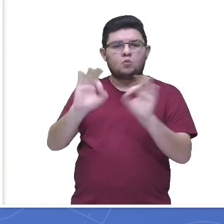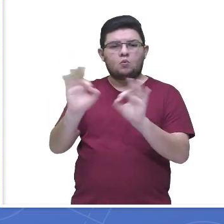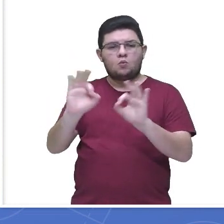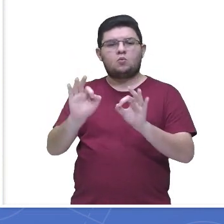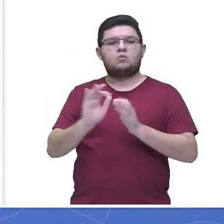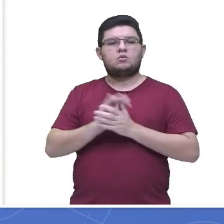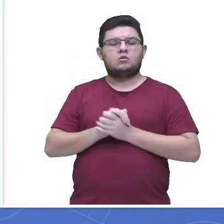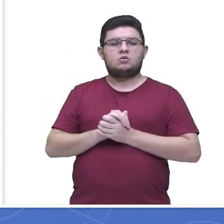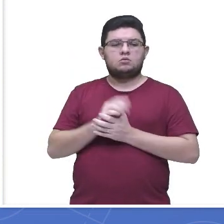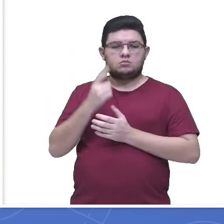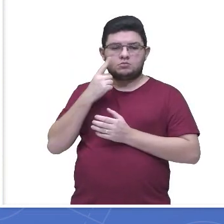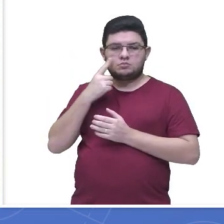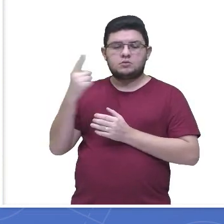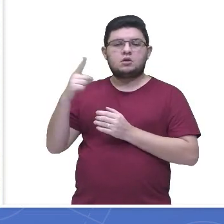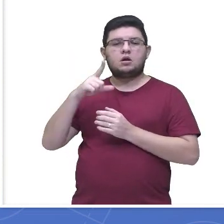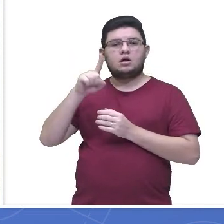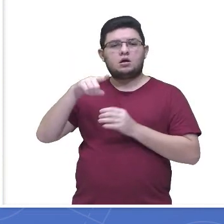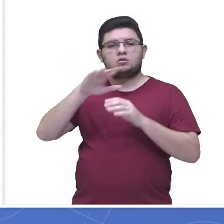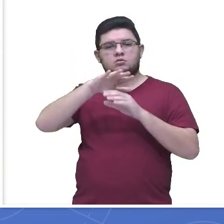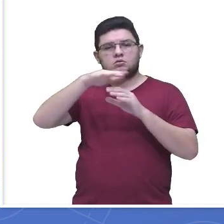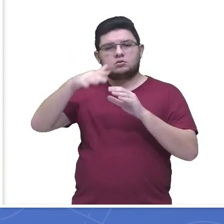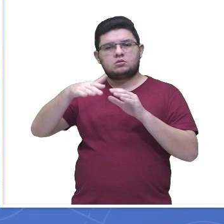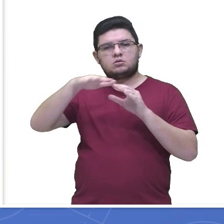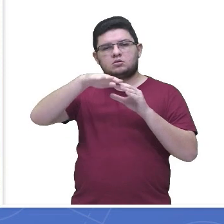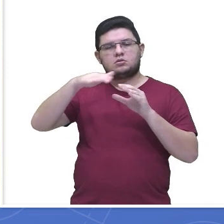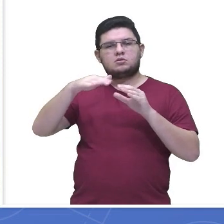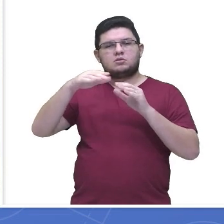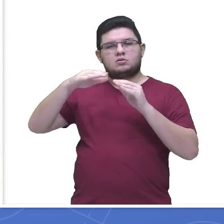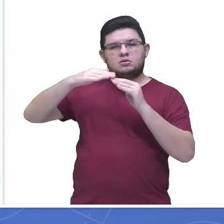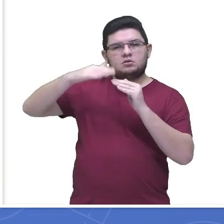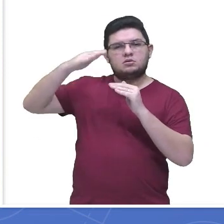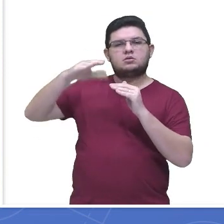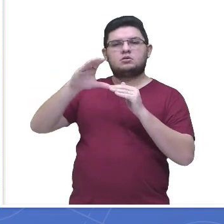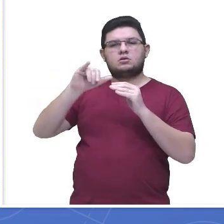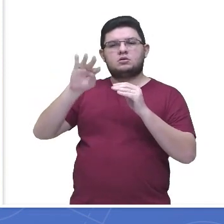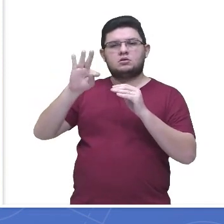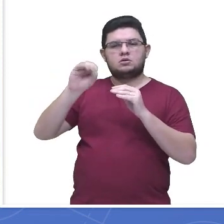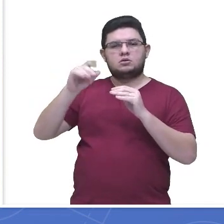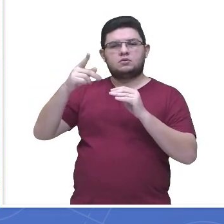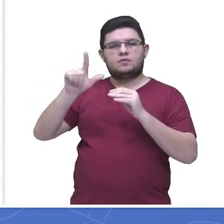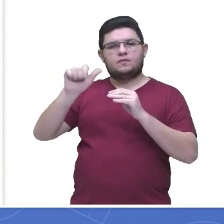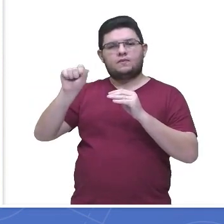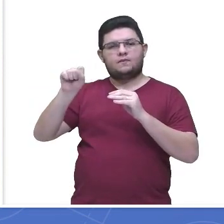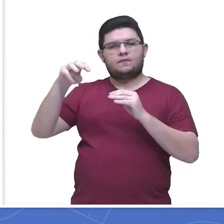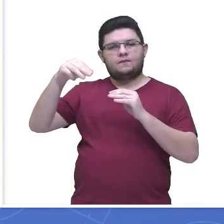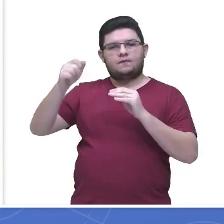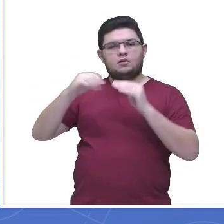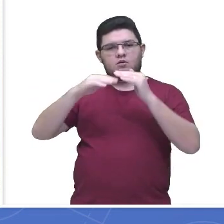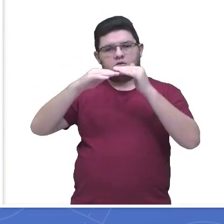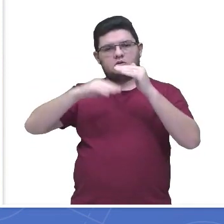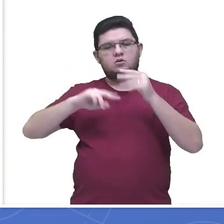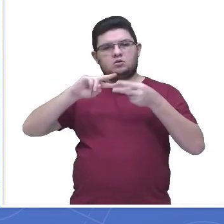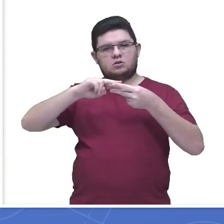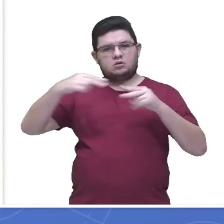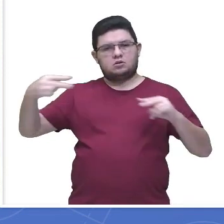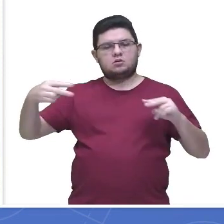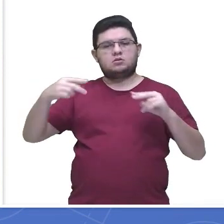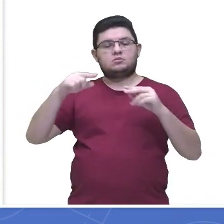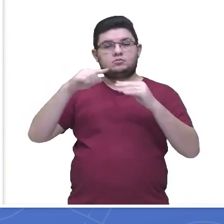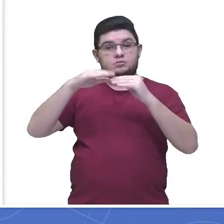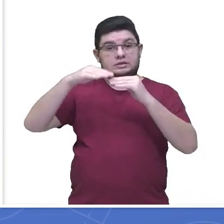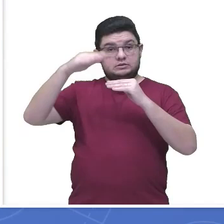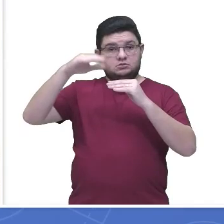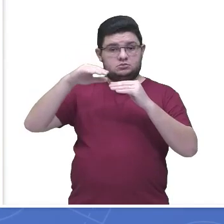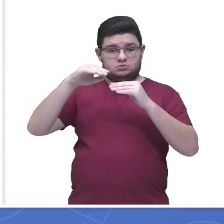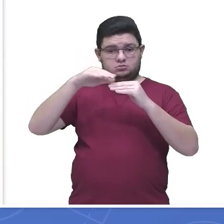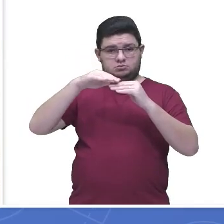entre o citoplasma e o núcleo da célula. Se não tem essa membrana, essa estrutura vai ficar espalhada ali no citoplasma, né? O DNA das